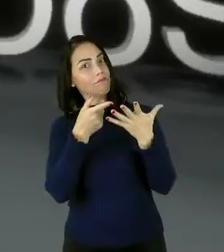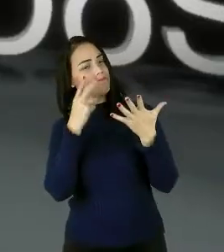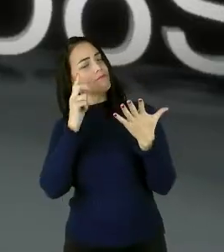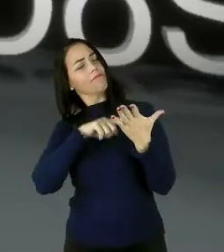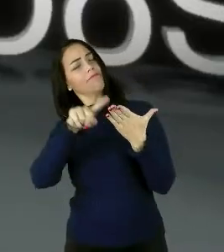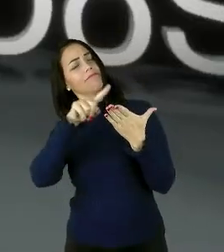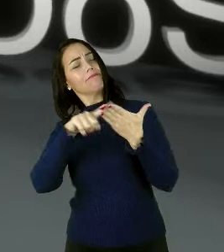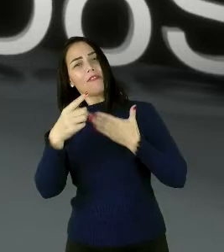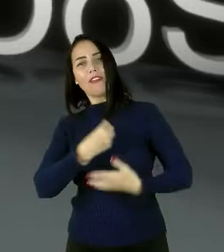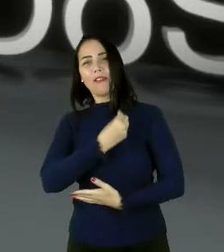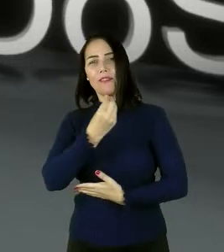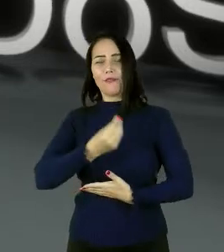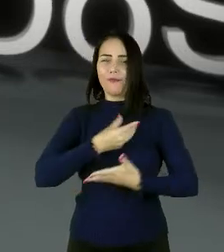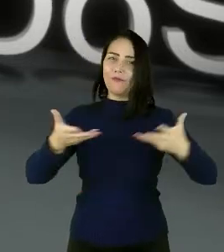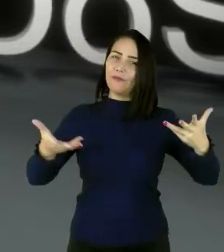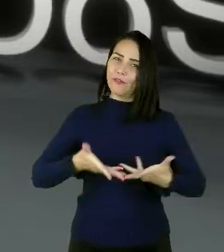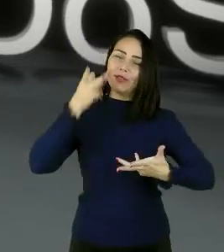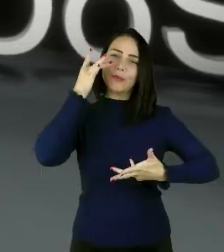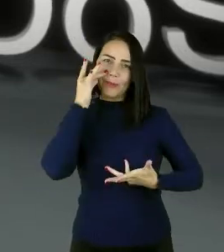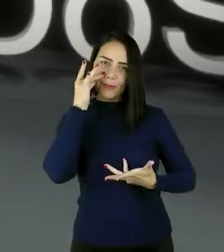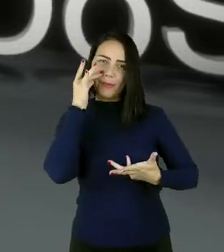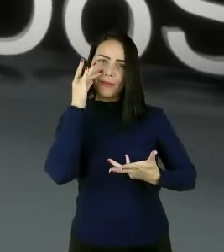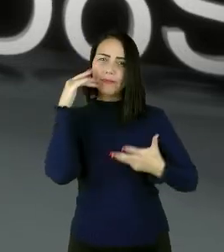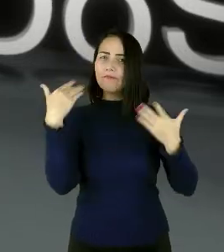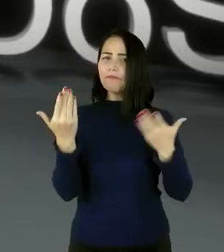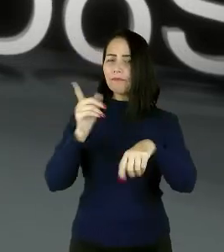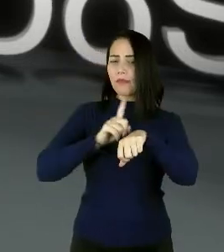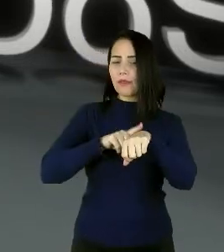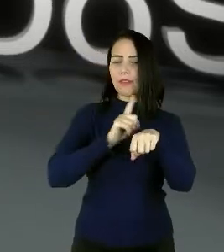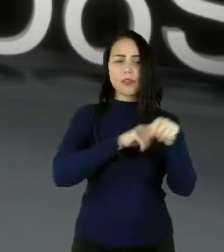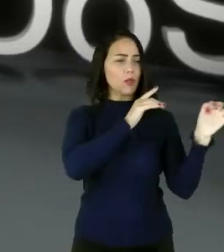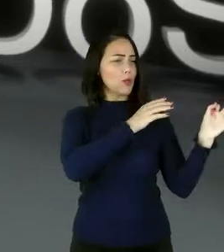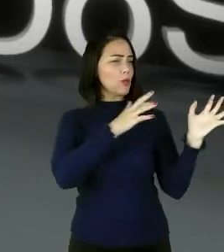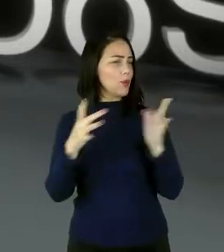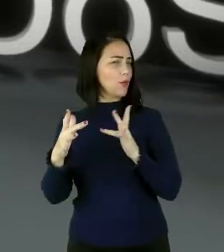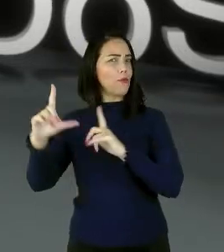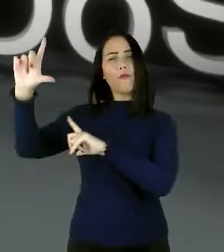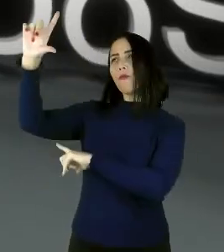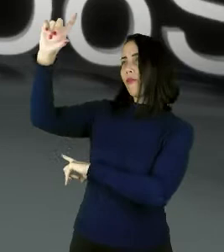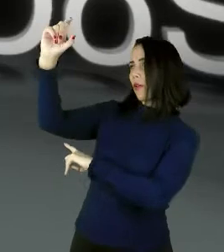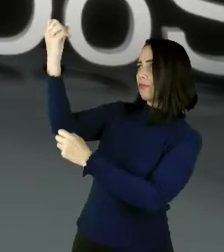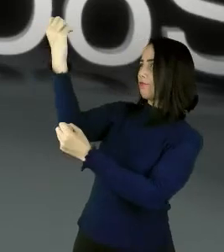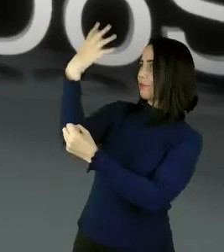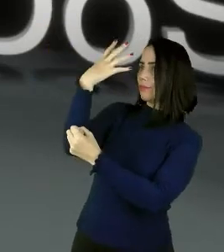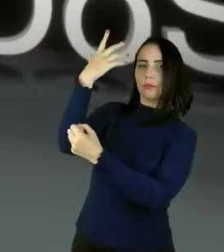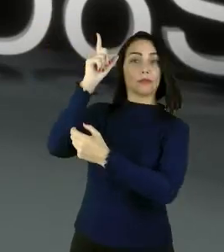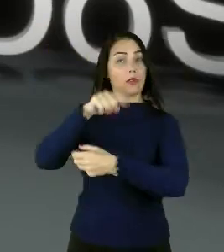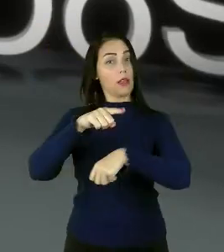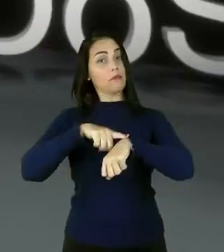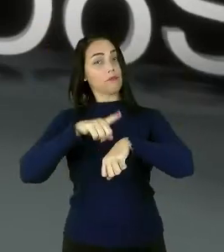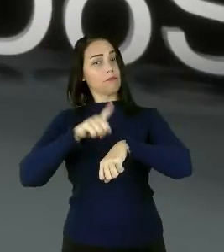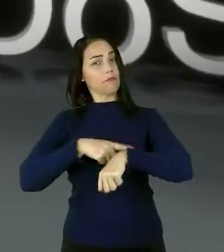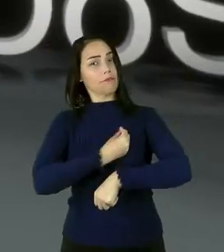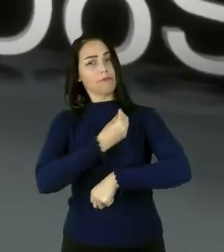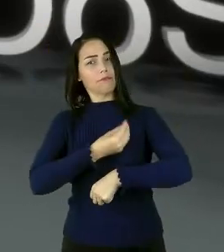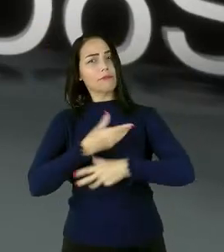interfaces vivendo um momento presente o tempo desta foto é o tempo do presente